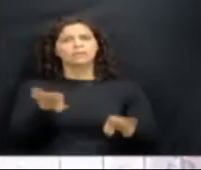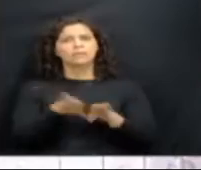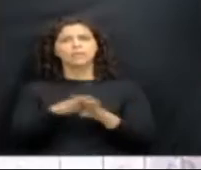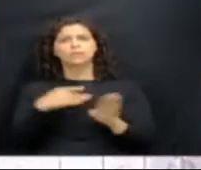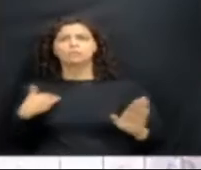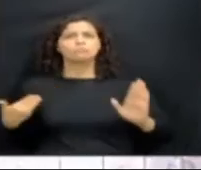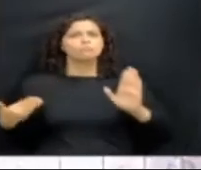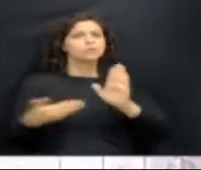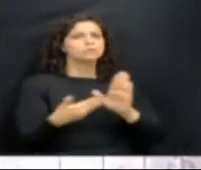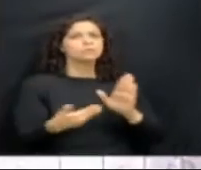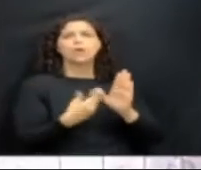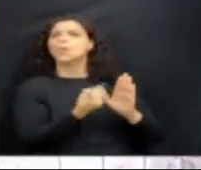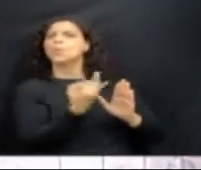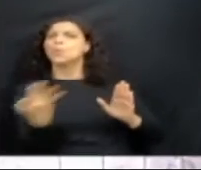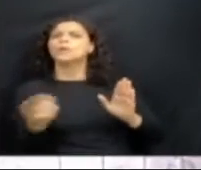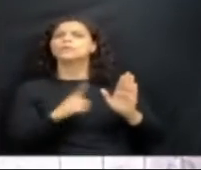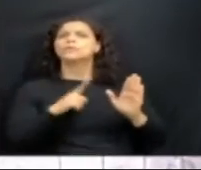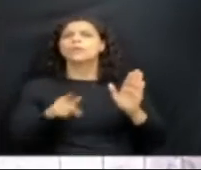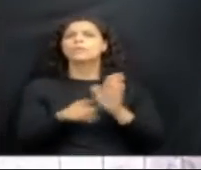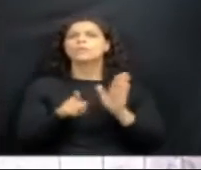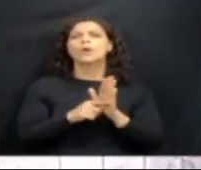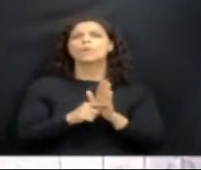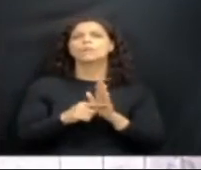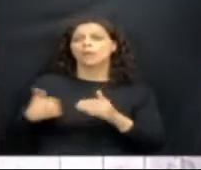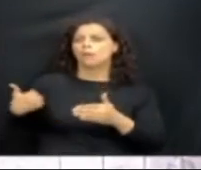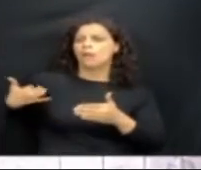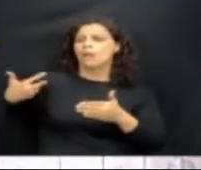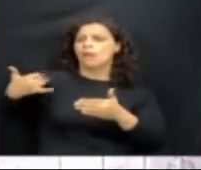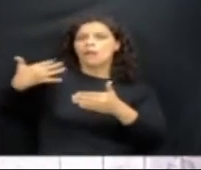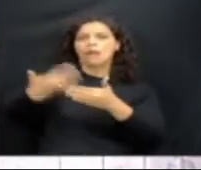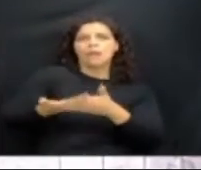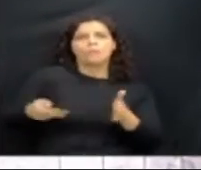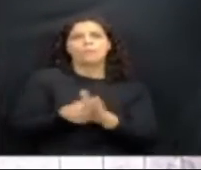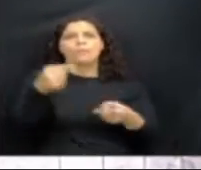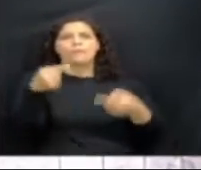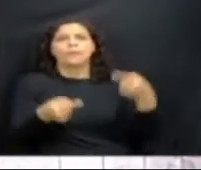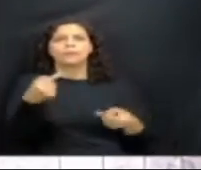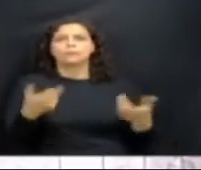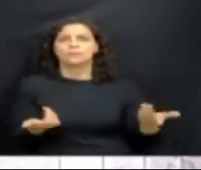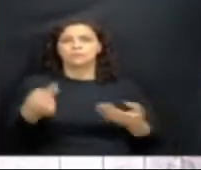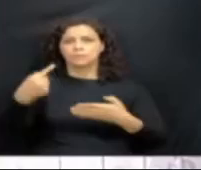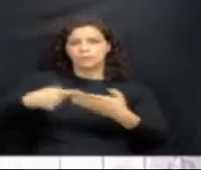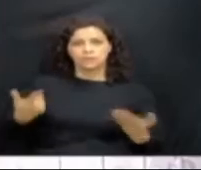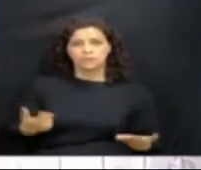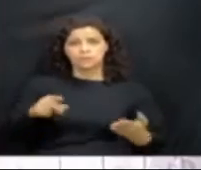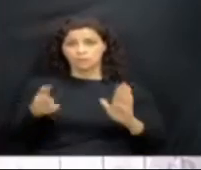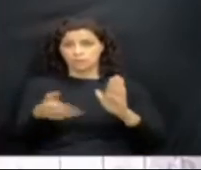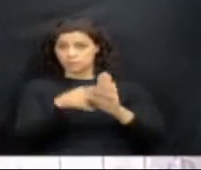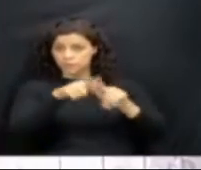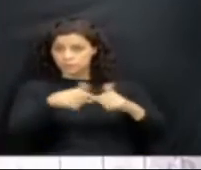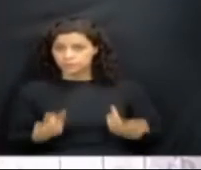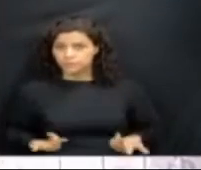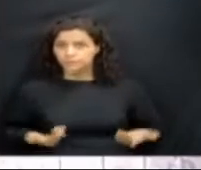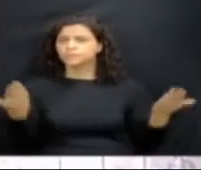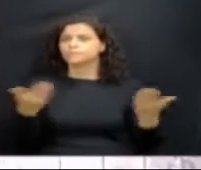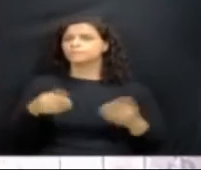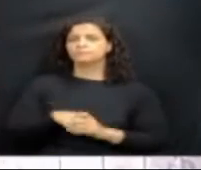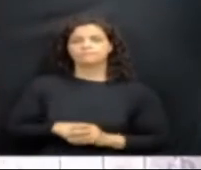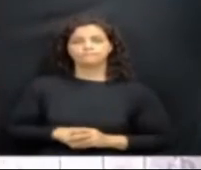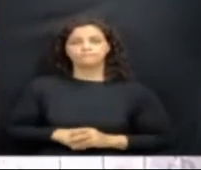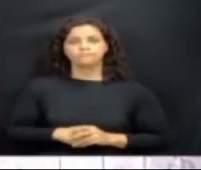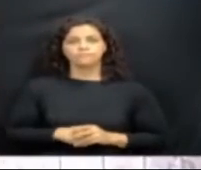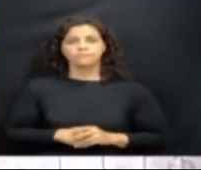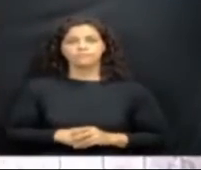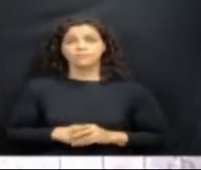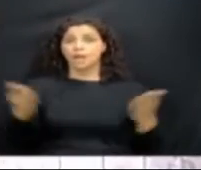constar o passivo de todo o legado do pedágio nessa discussão. As emendas são para isso. Diante disso,